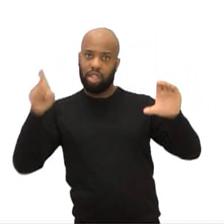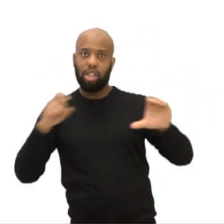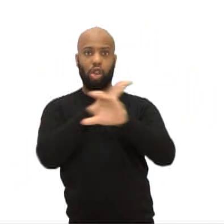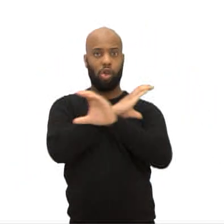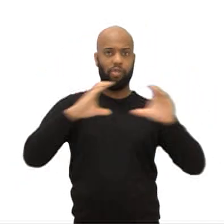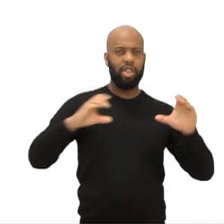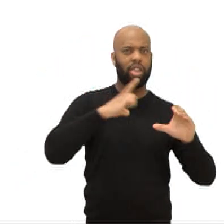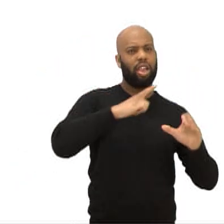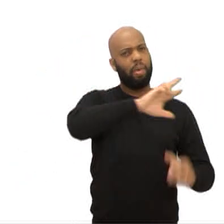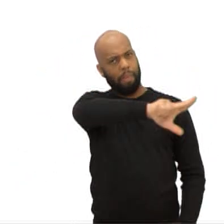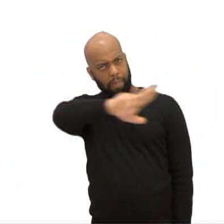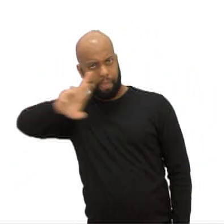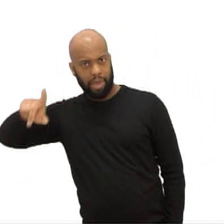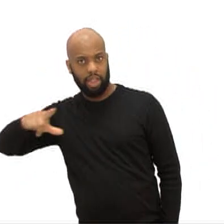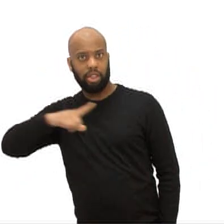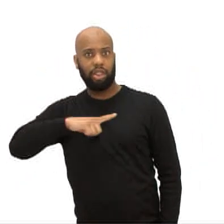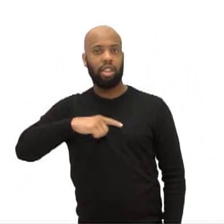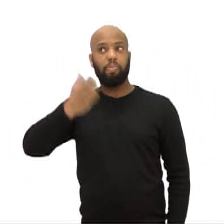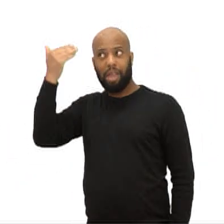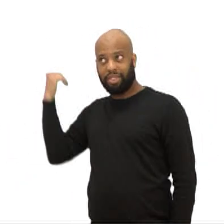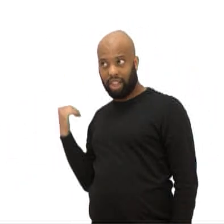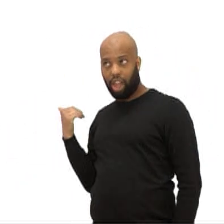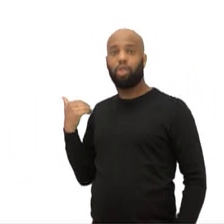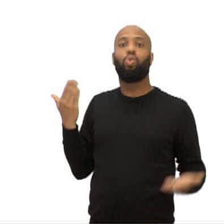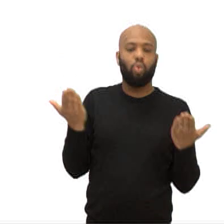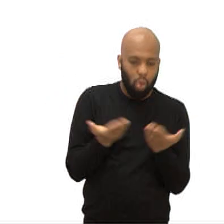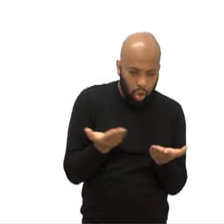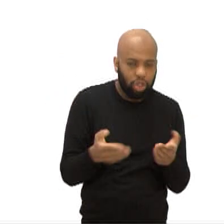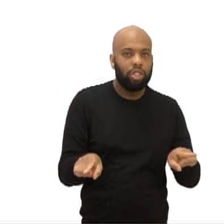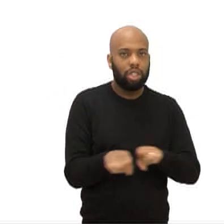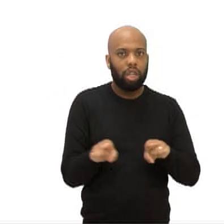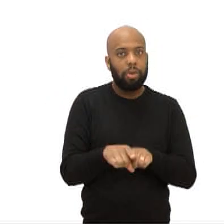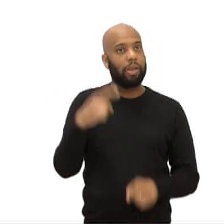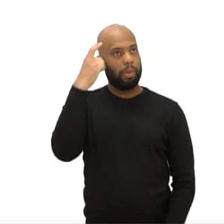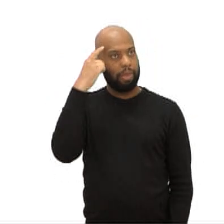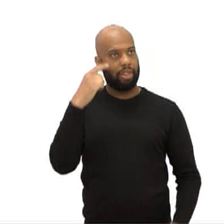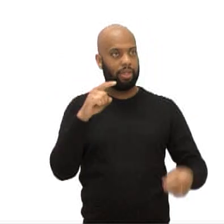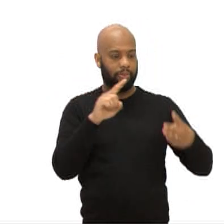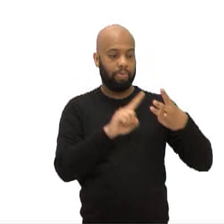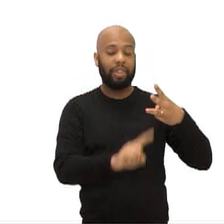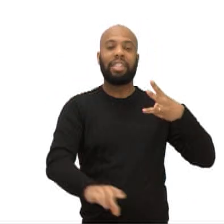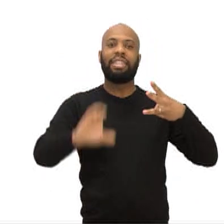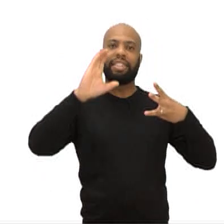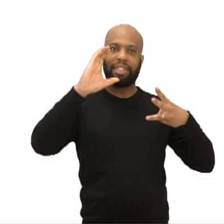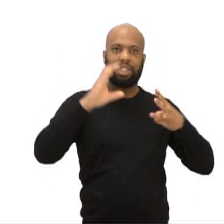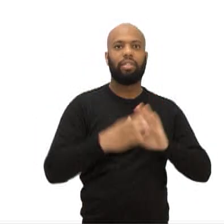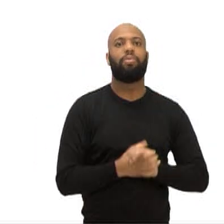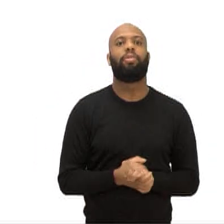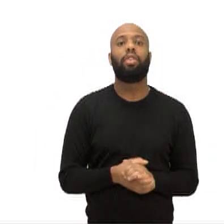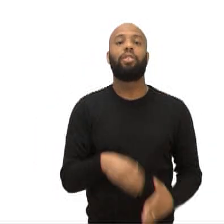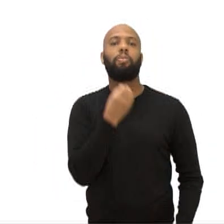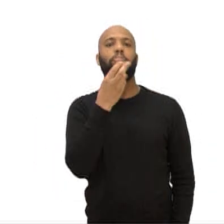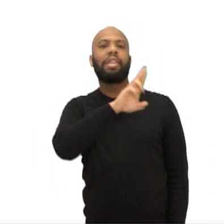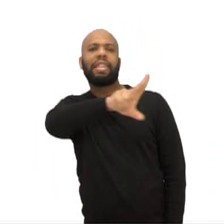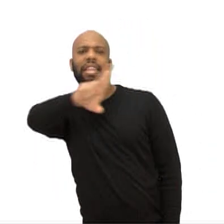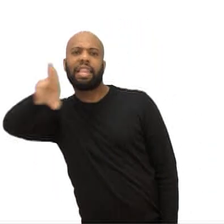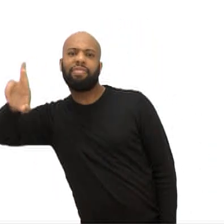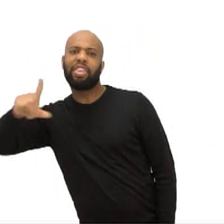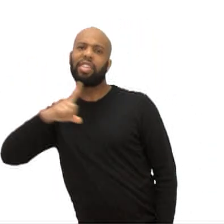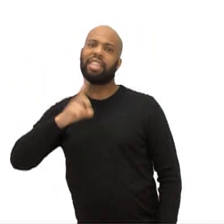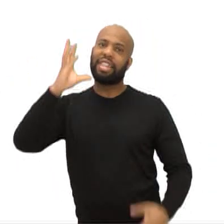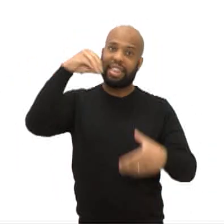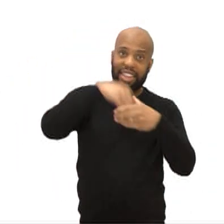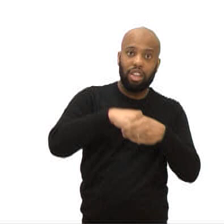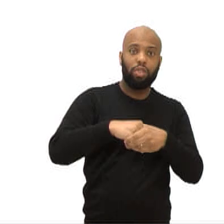confiança, entre outros? Então, junta a aula passada com essa aula e pensa nessa questão. Alternativa C. Os benefícios que temos nos